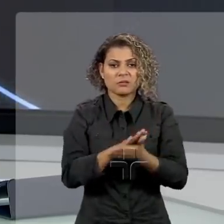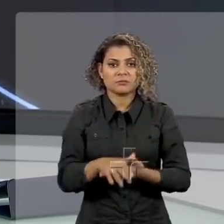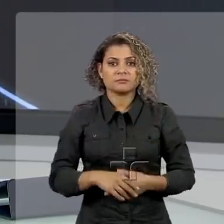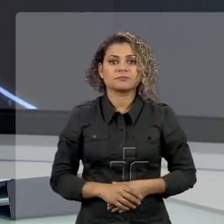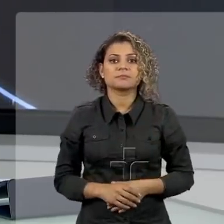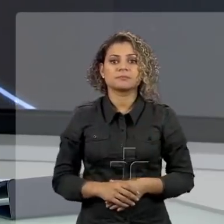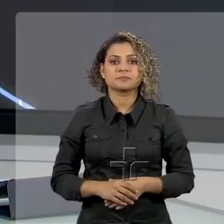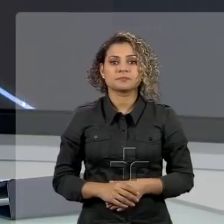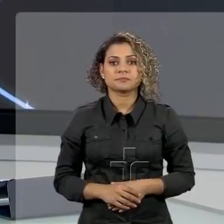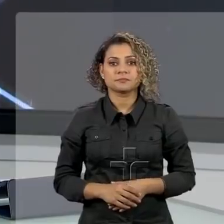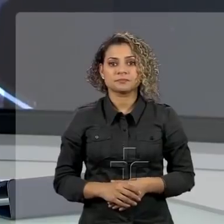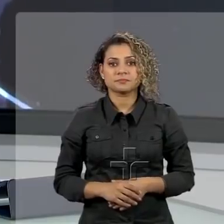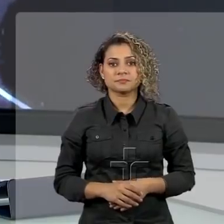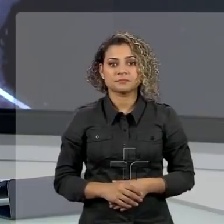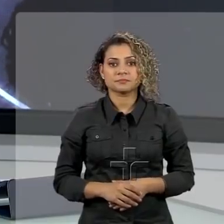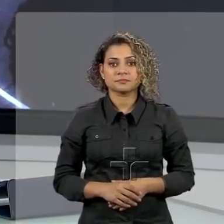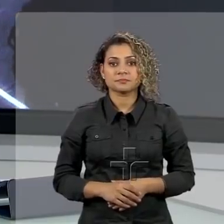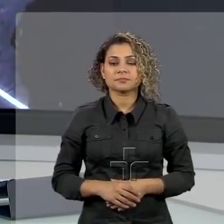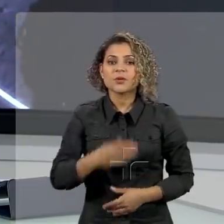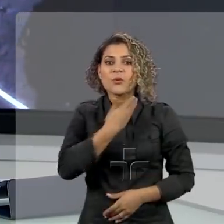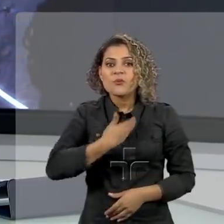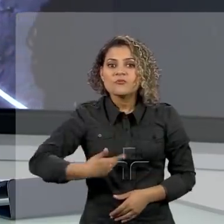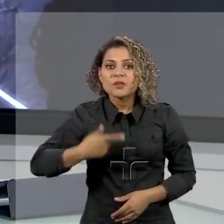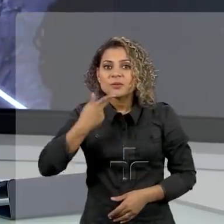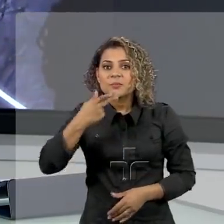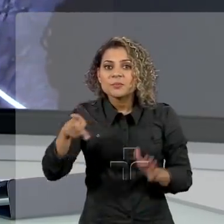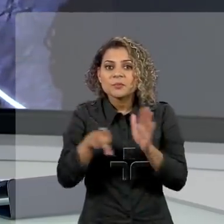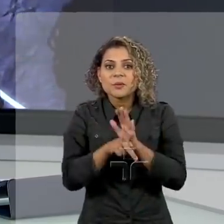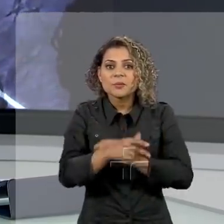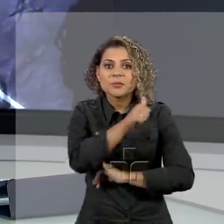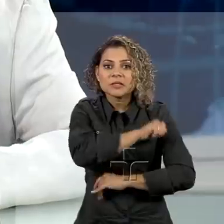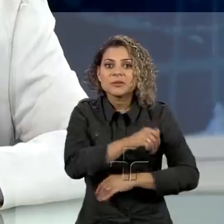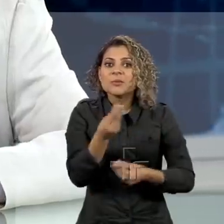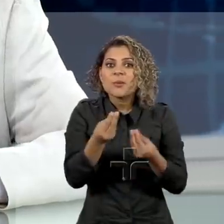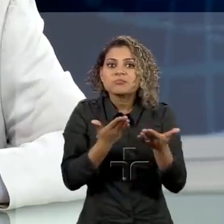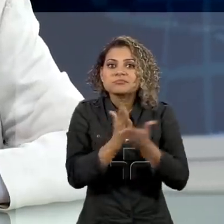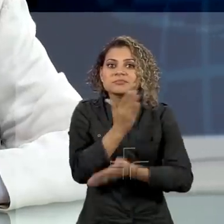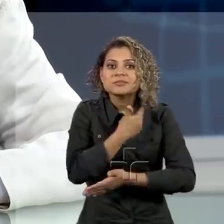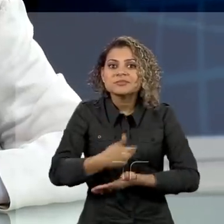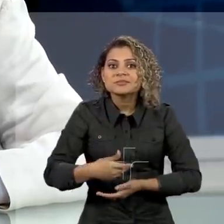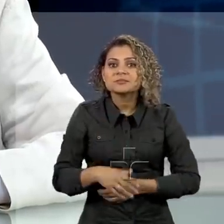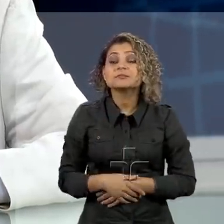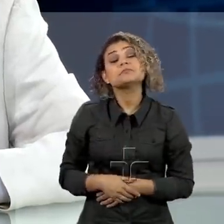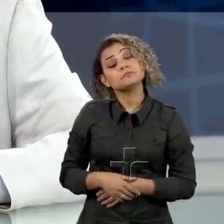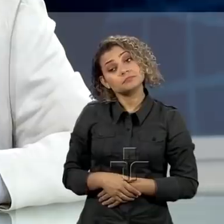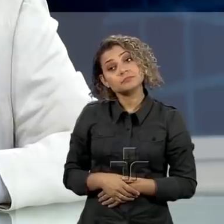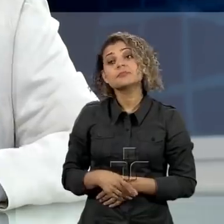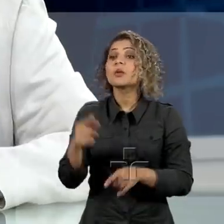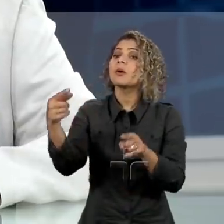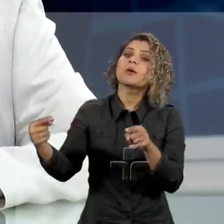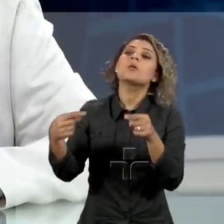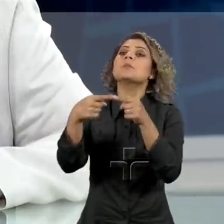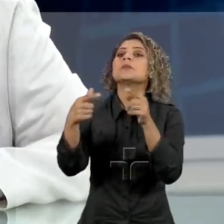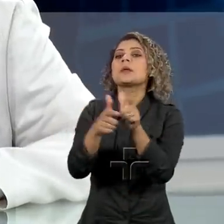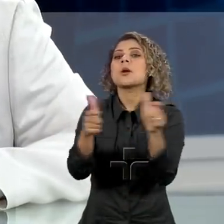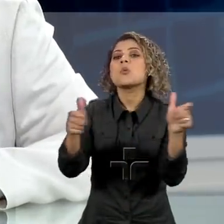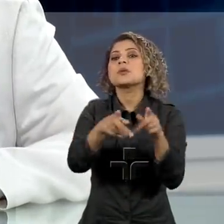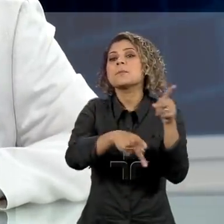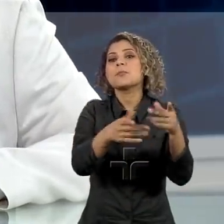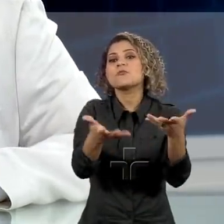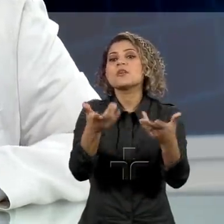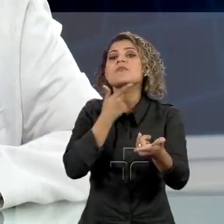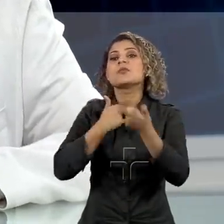E sobre a fala do governador eleito do Rio de Janeiro? É uma fala que vai ao encontro da expectativa de grande parte da população,